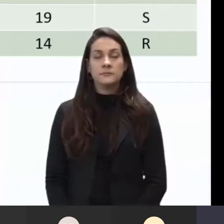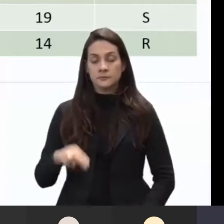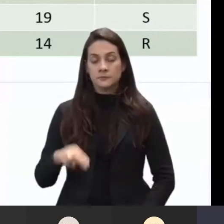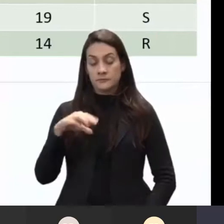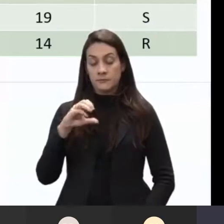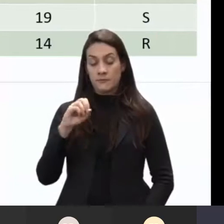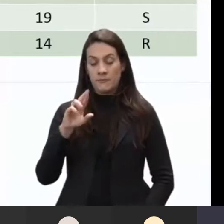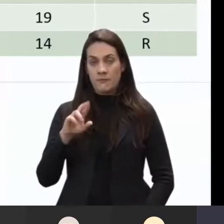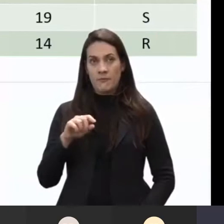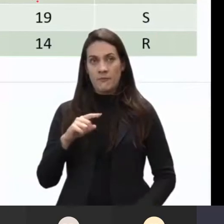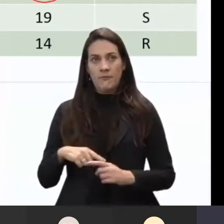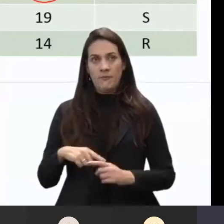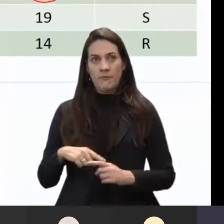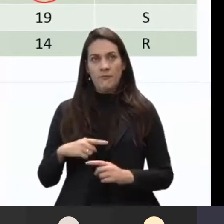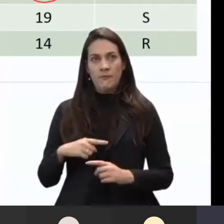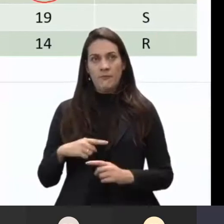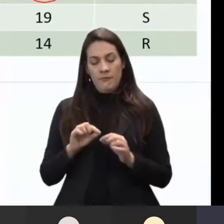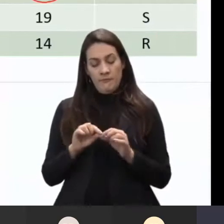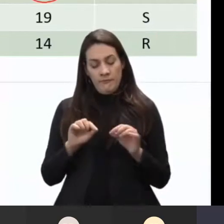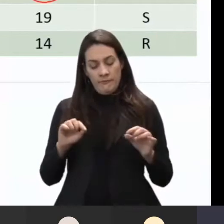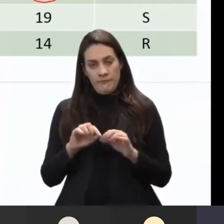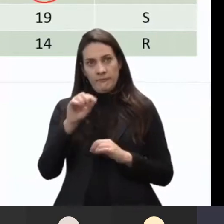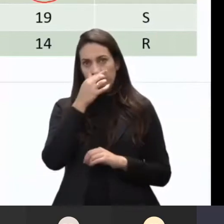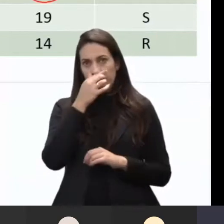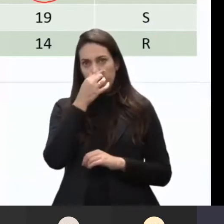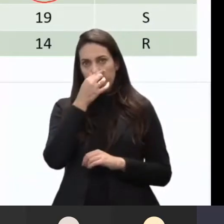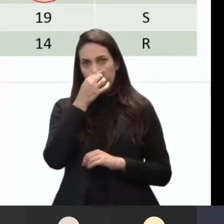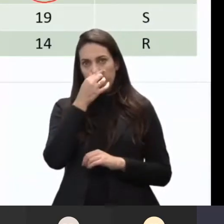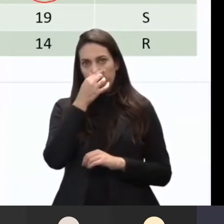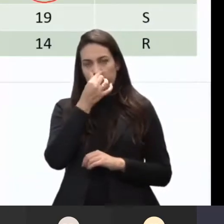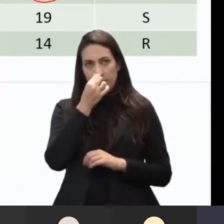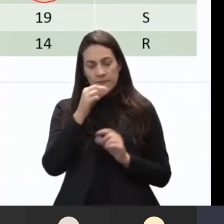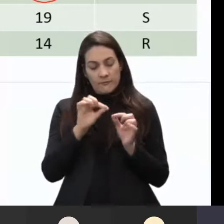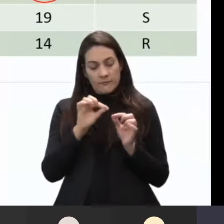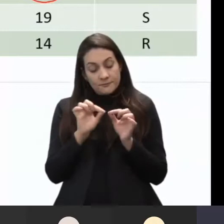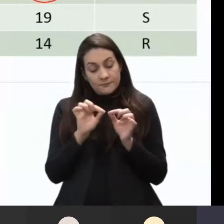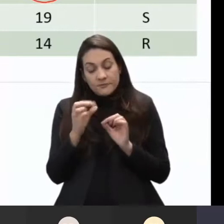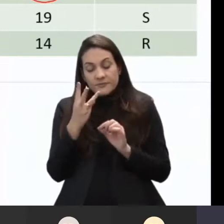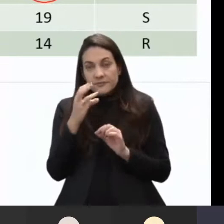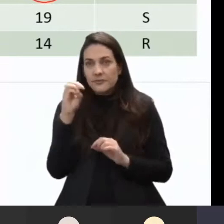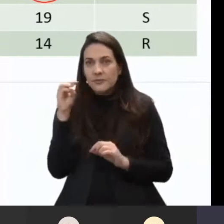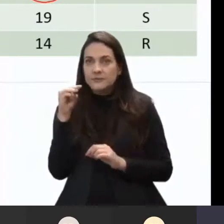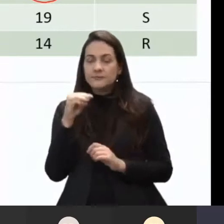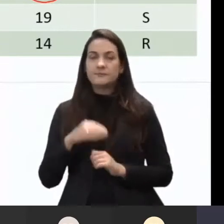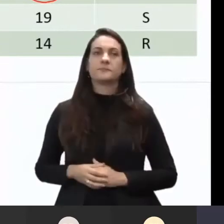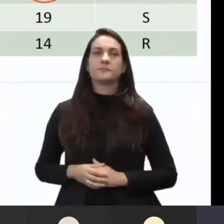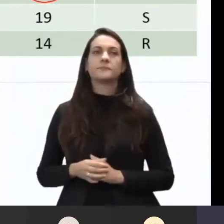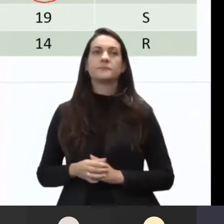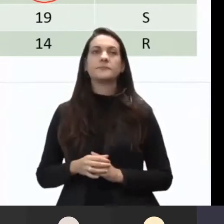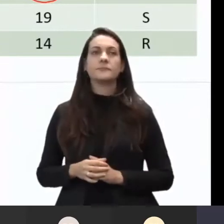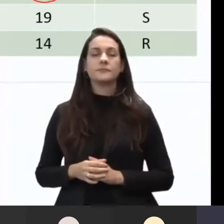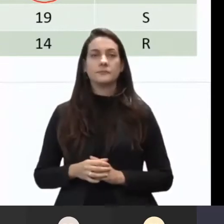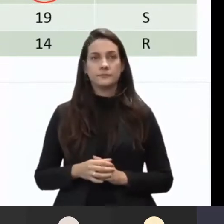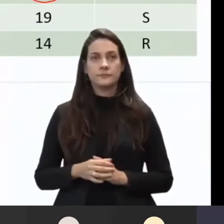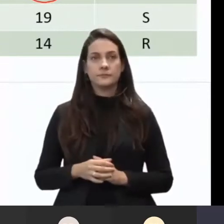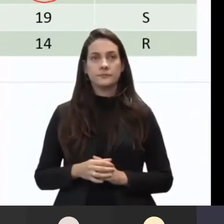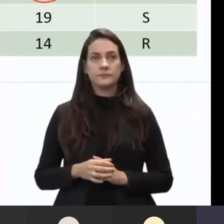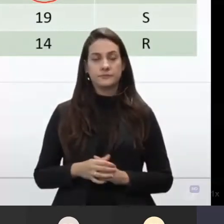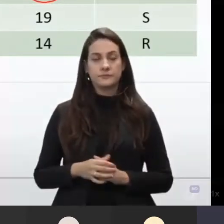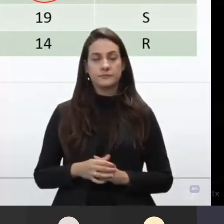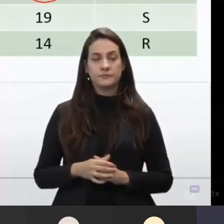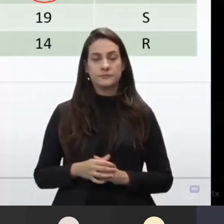porque nós obtivemos um halo de inibição de 30 milímetros. Tá? Esse daqui é o